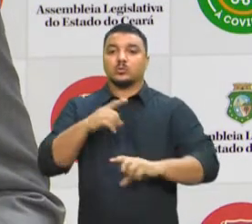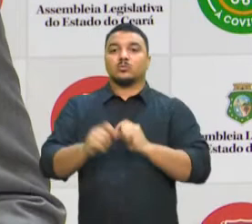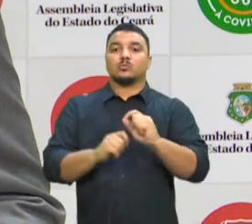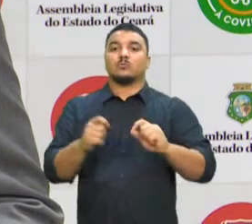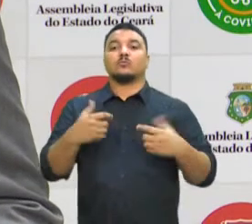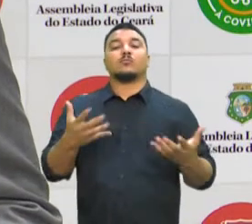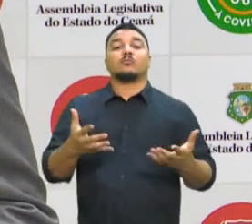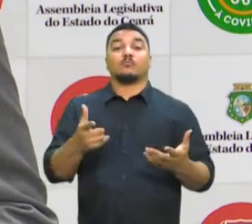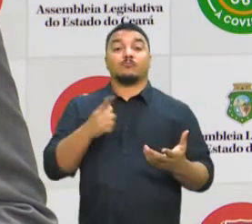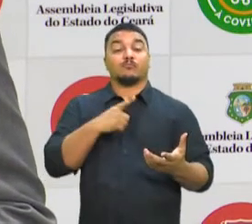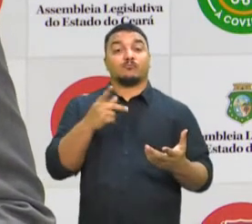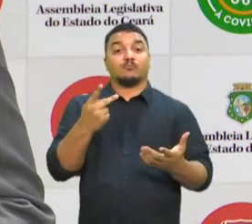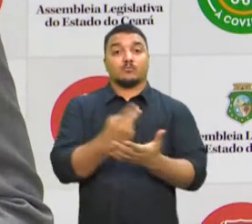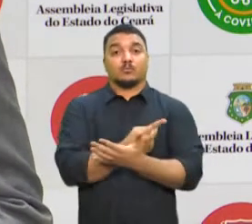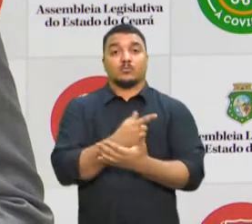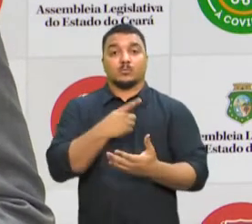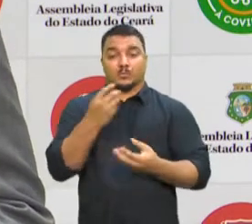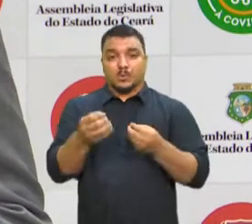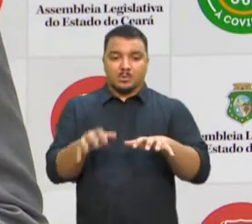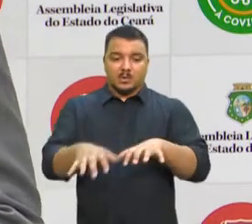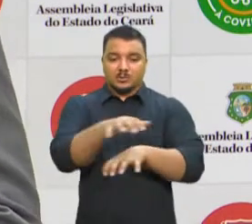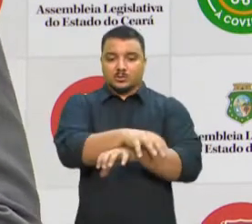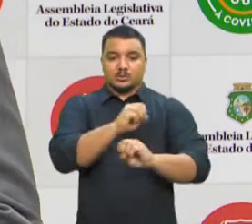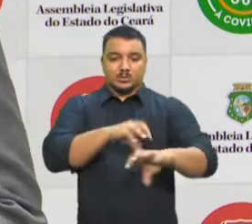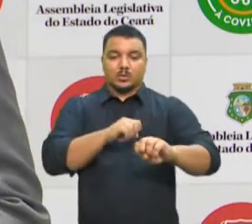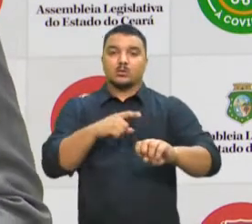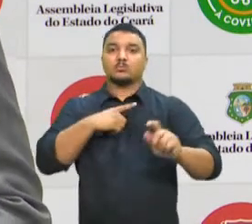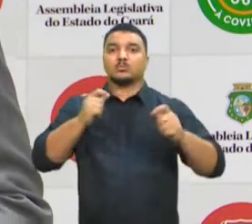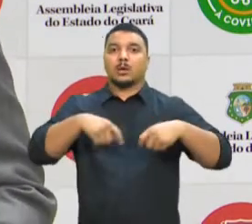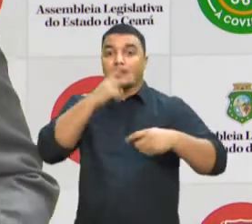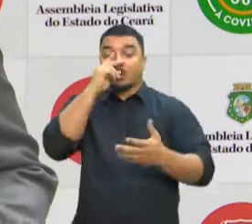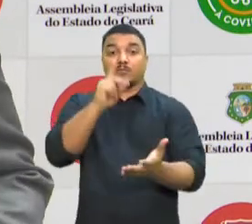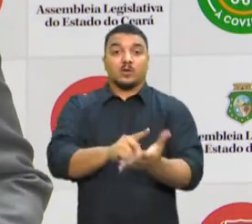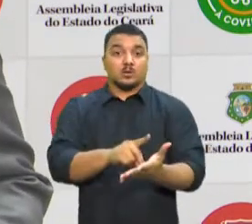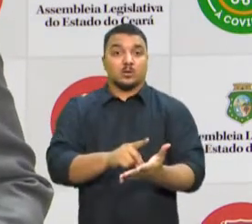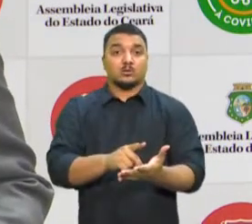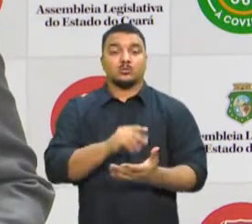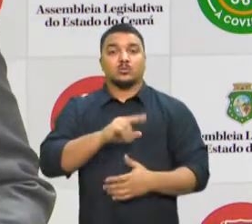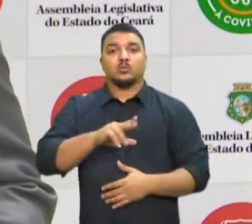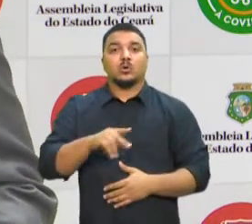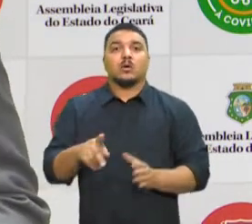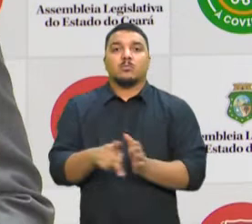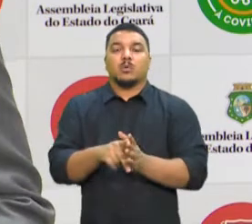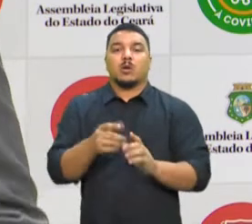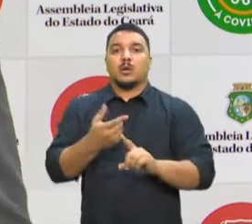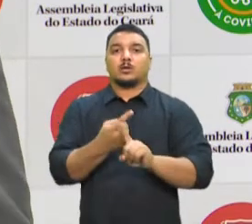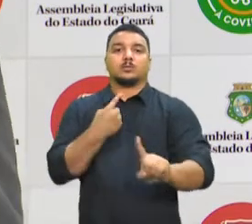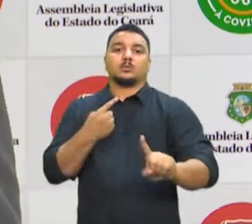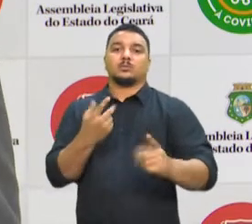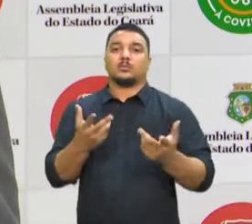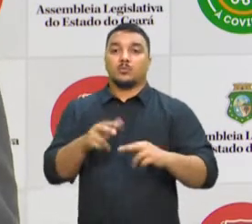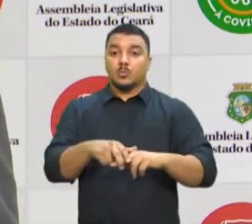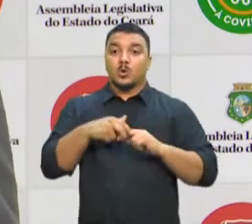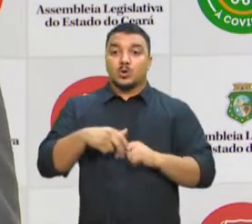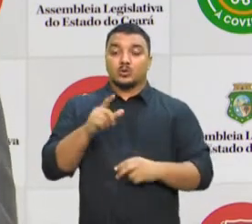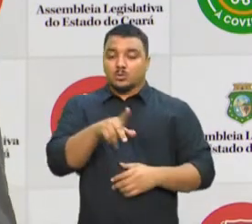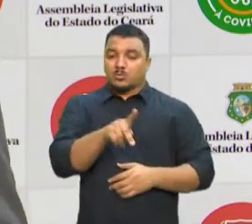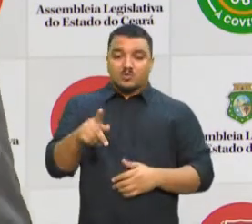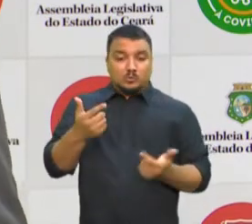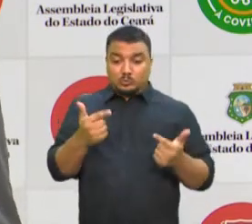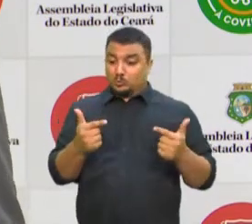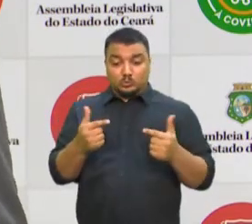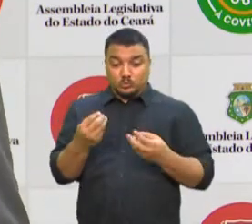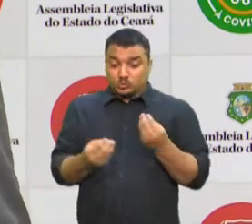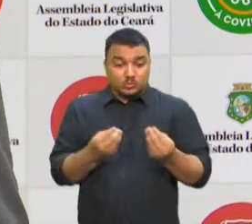essa forma do ensino híbrido passa a ser uma realidade e não uma exceção. E muitos professores não tinham